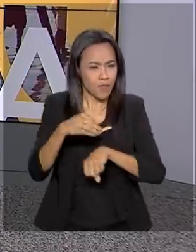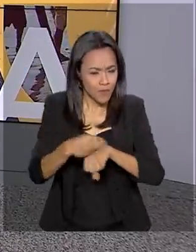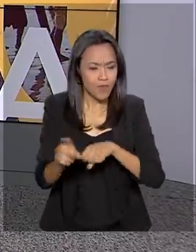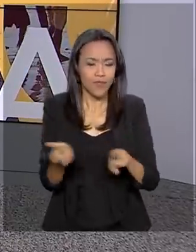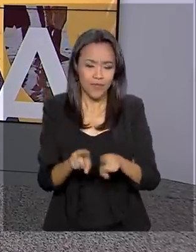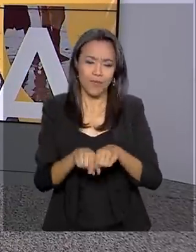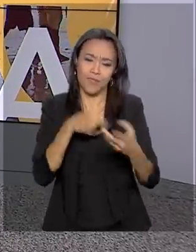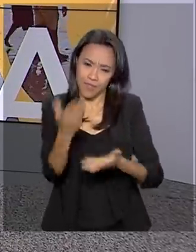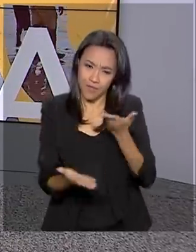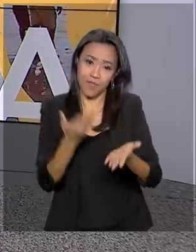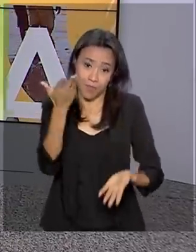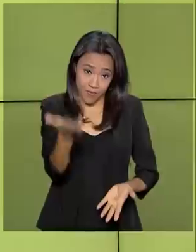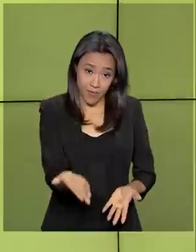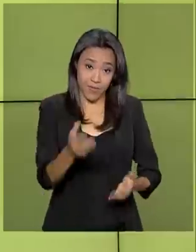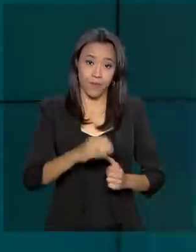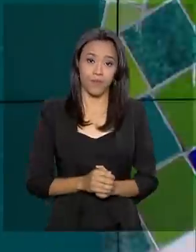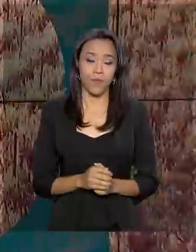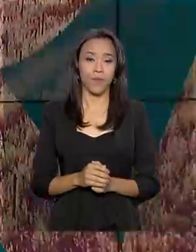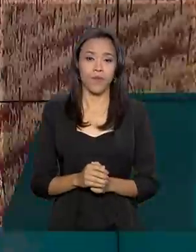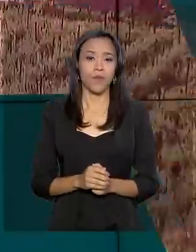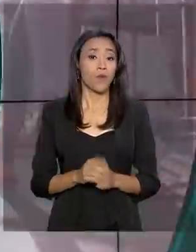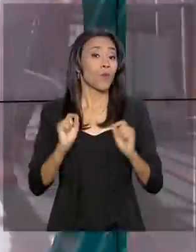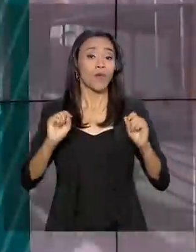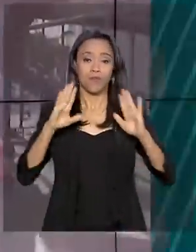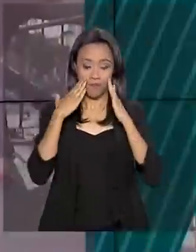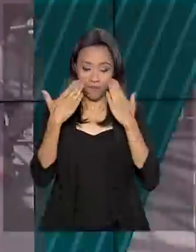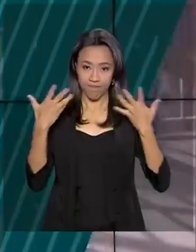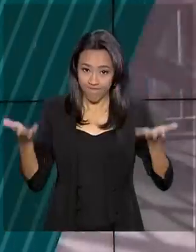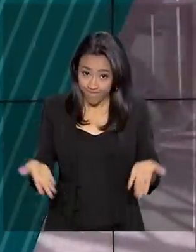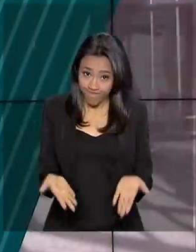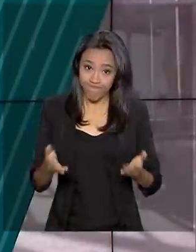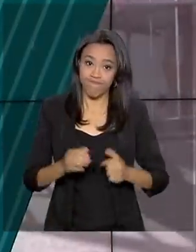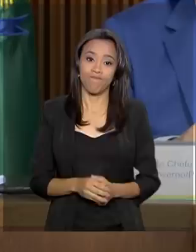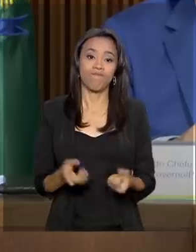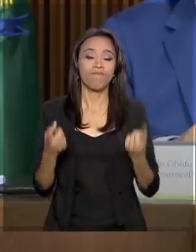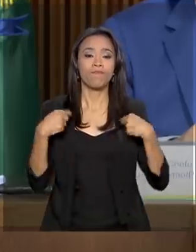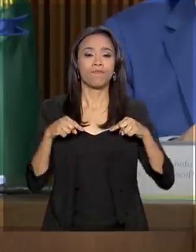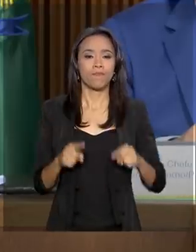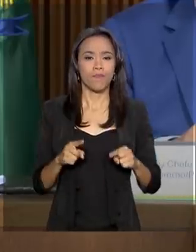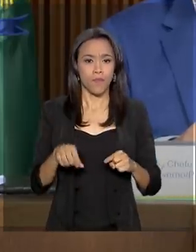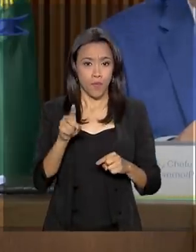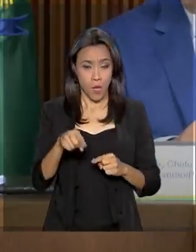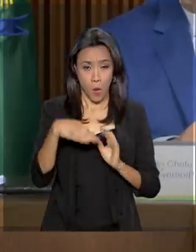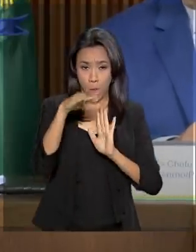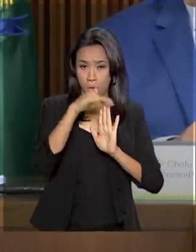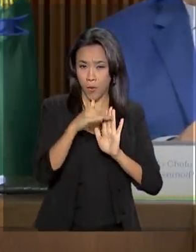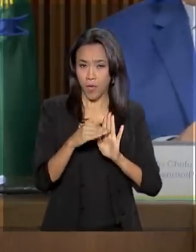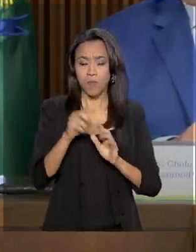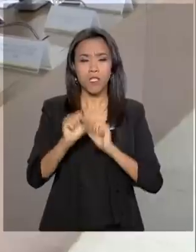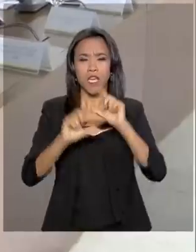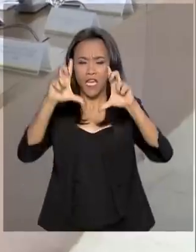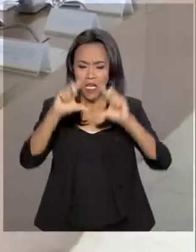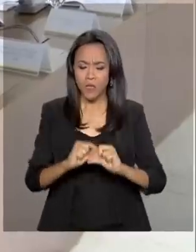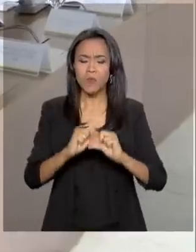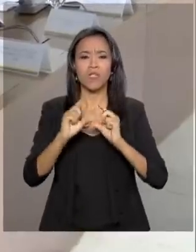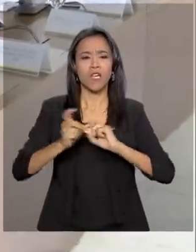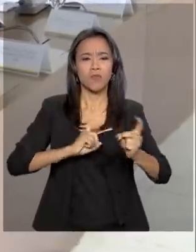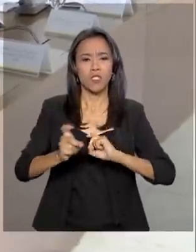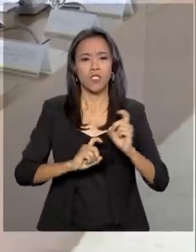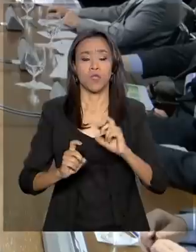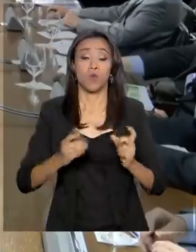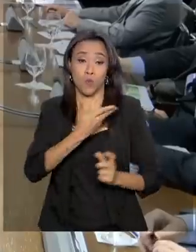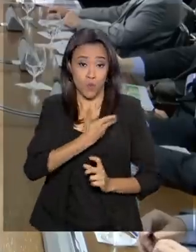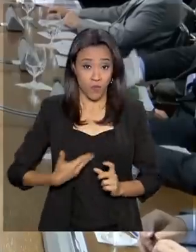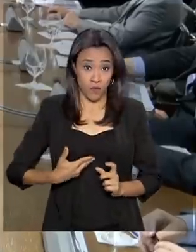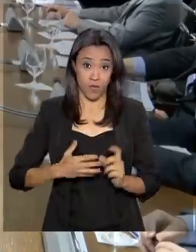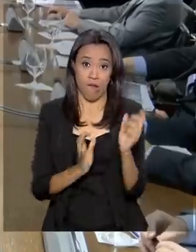informação e serviço para você. Confira os destaques desta edição. Programa de desestatização deve render ao país